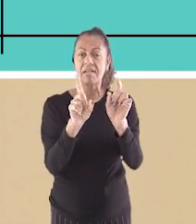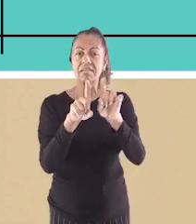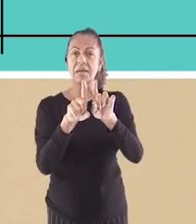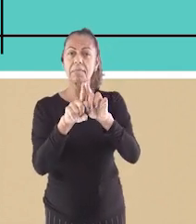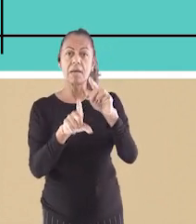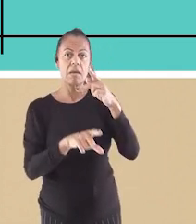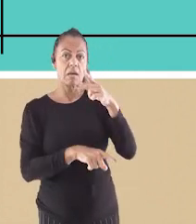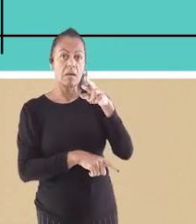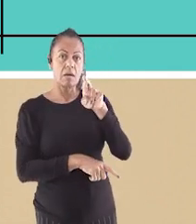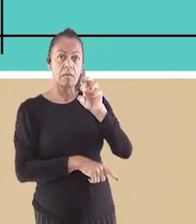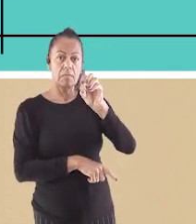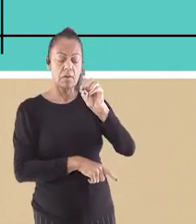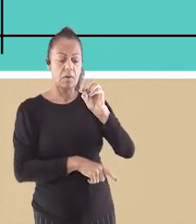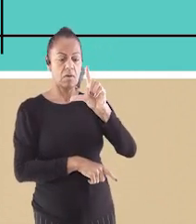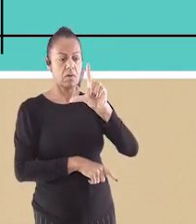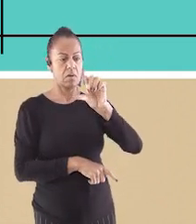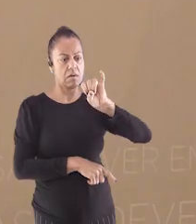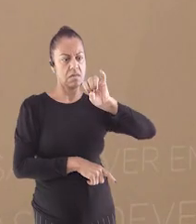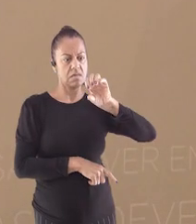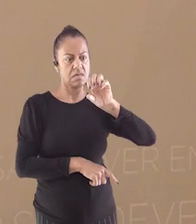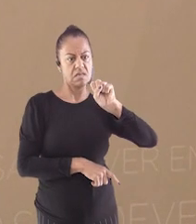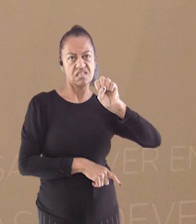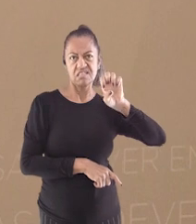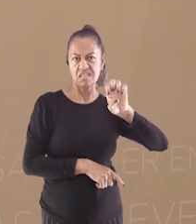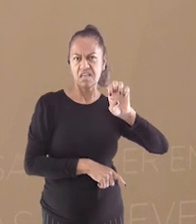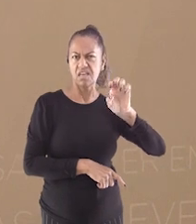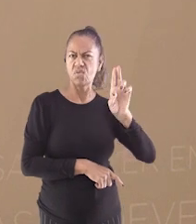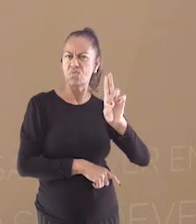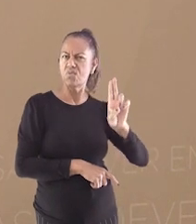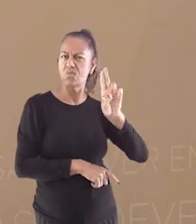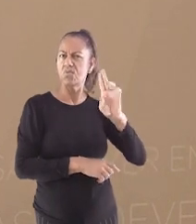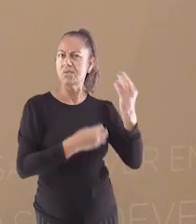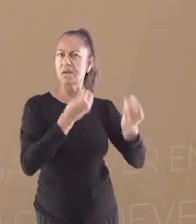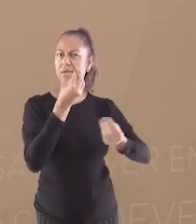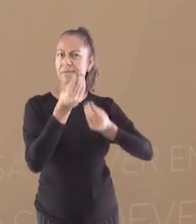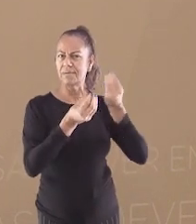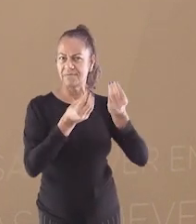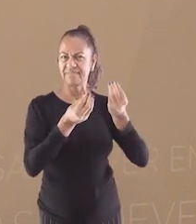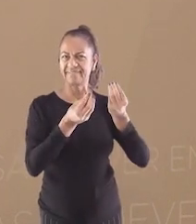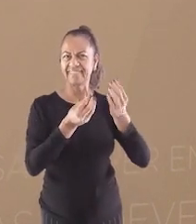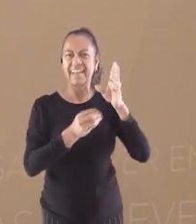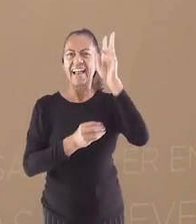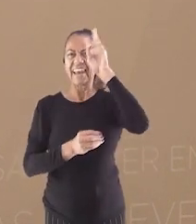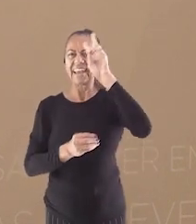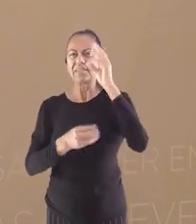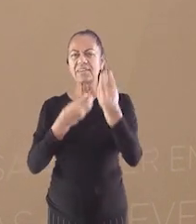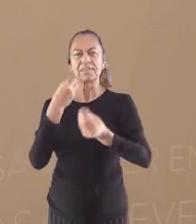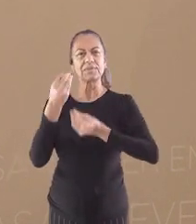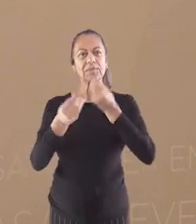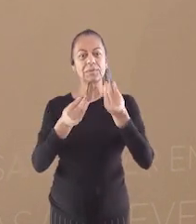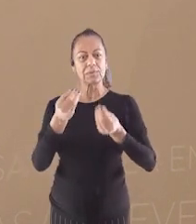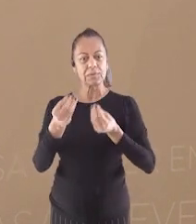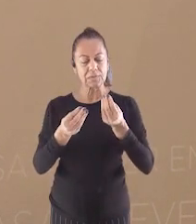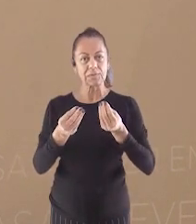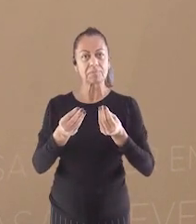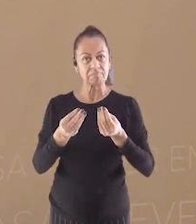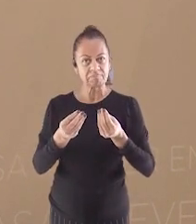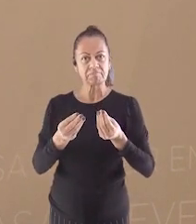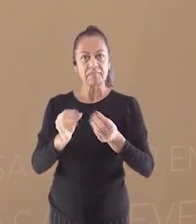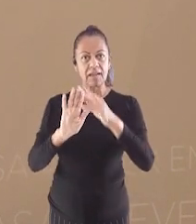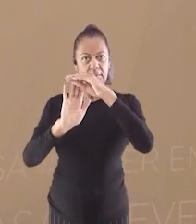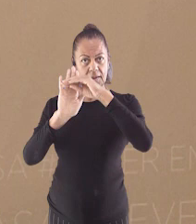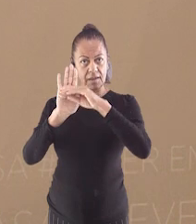a próclise e como utilizá-la. E lembrando, os estudantes, que vocês podem marcar a presença de vocês na aula de